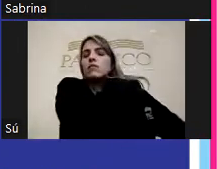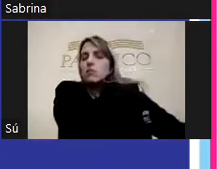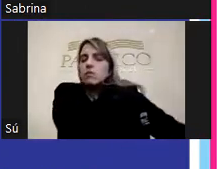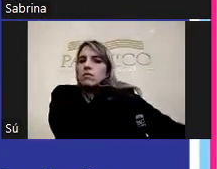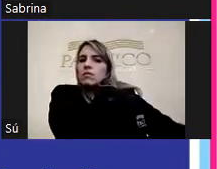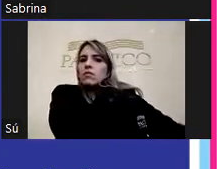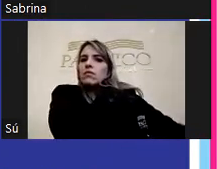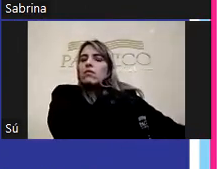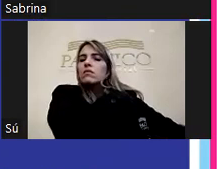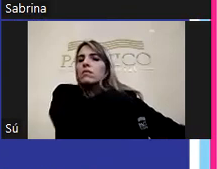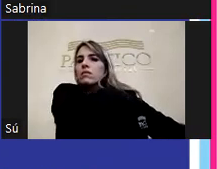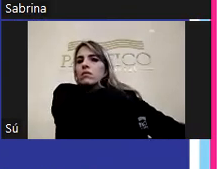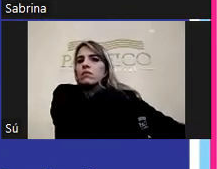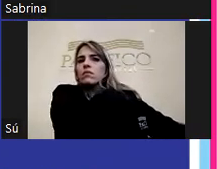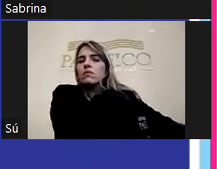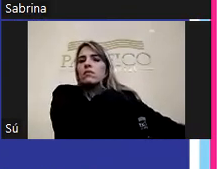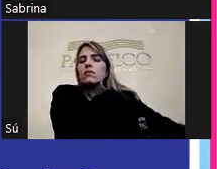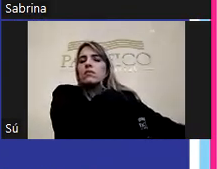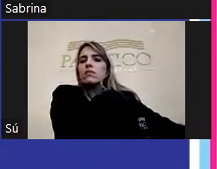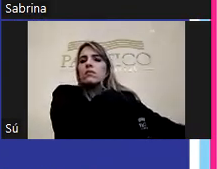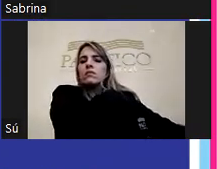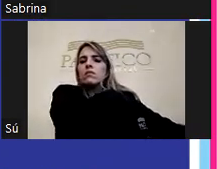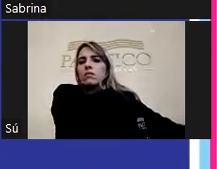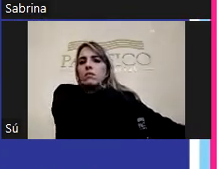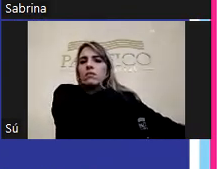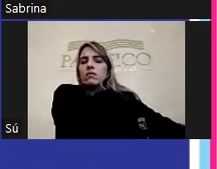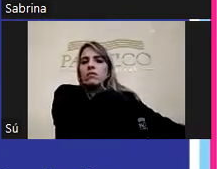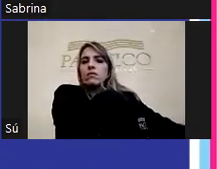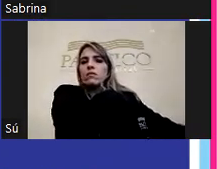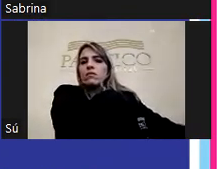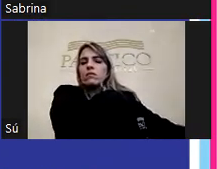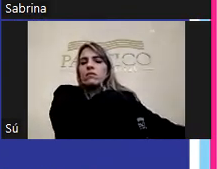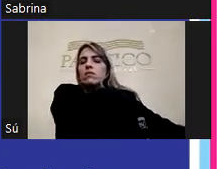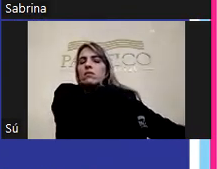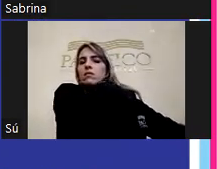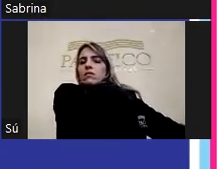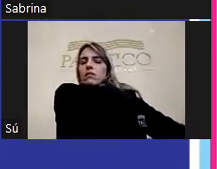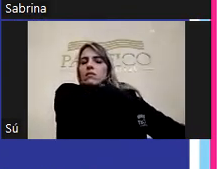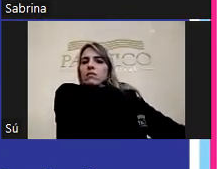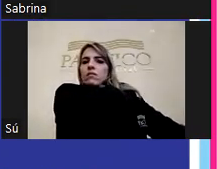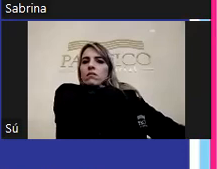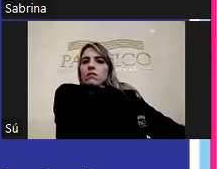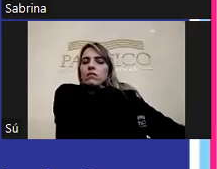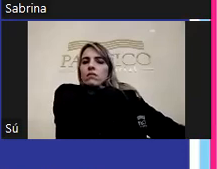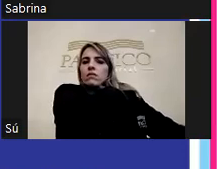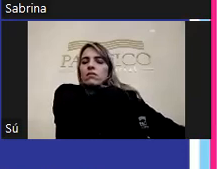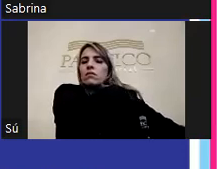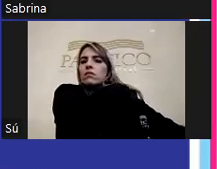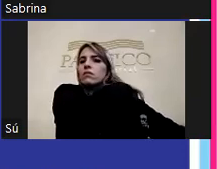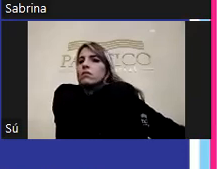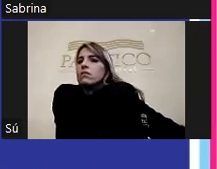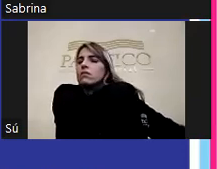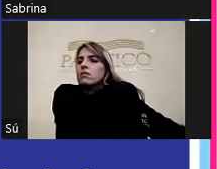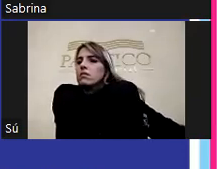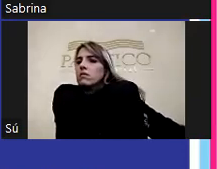frequência, é o amor de transferência, no qual o paciente diz se apaixonado pelo analista.